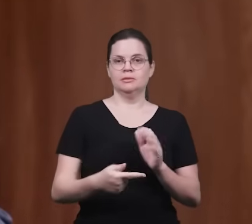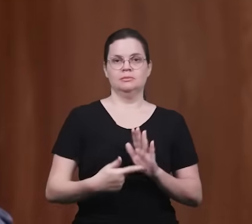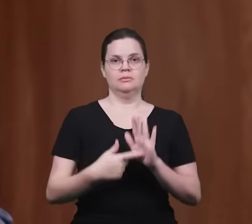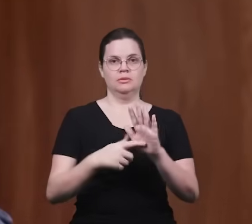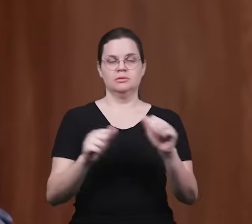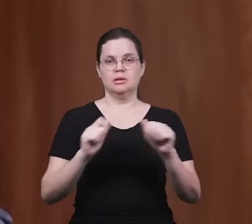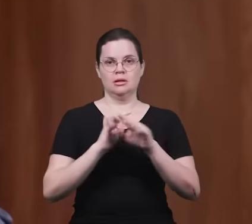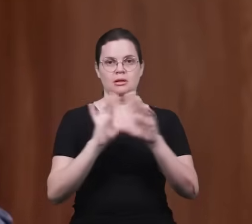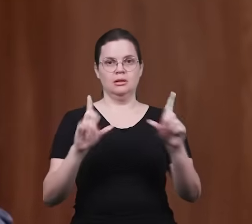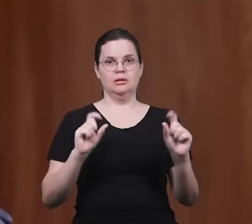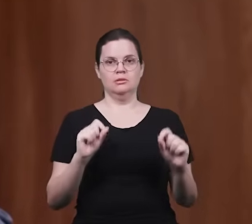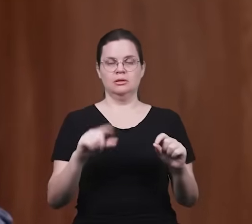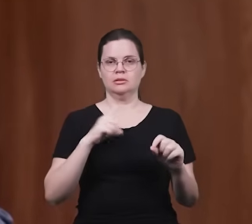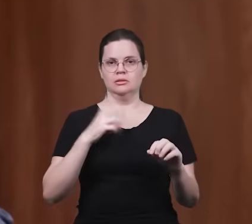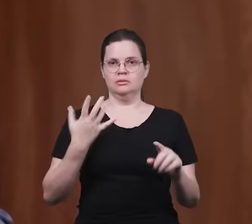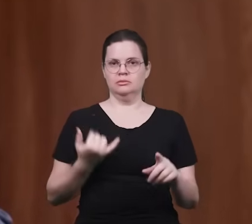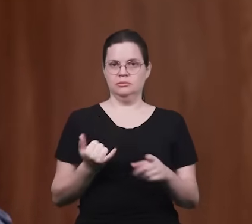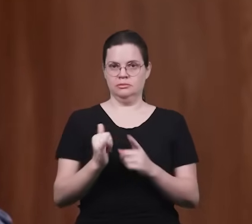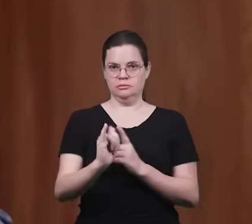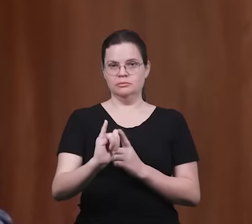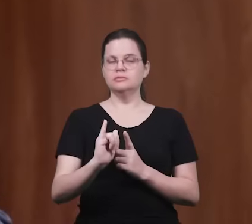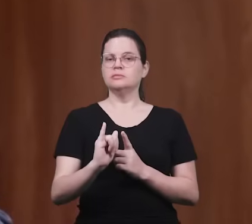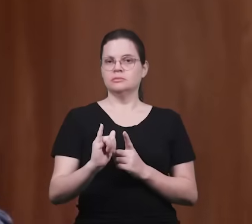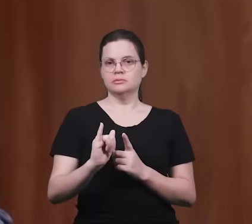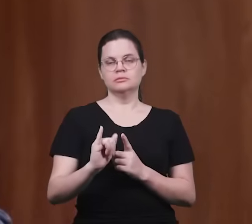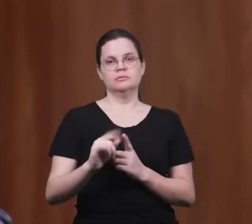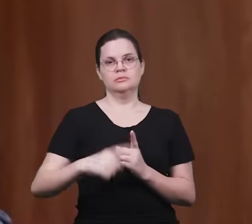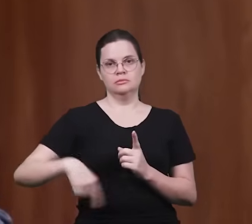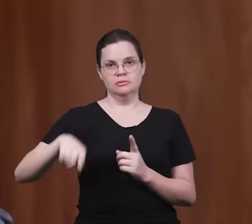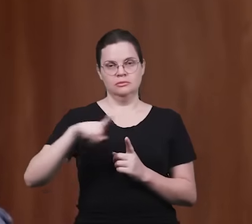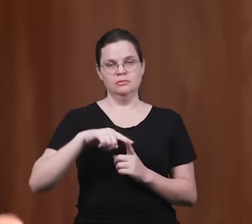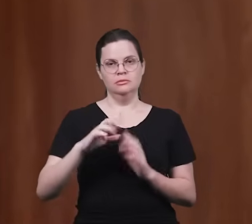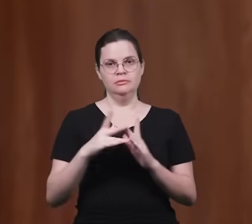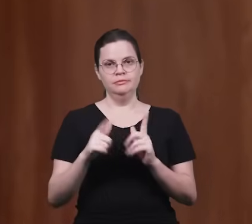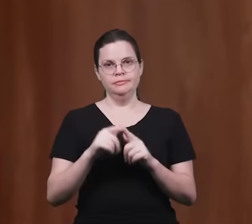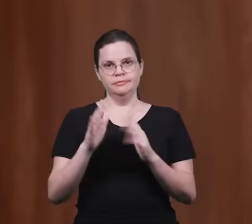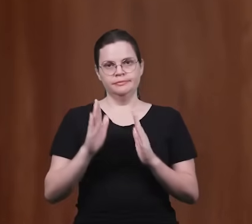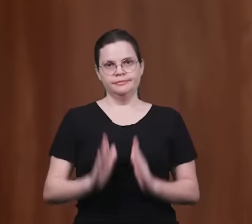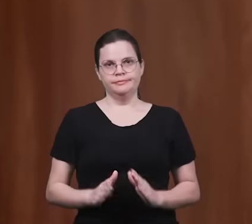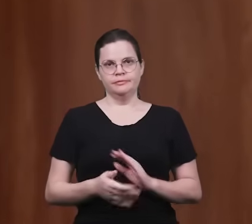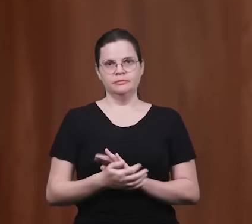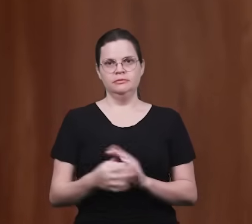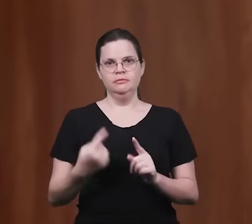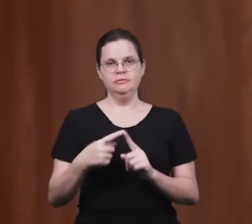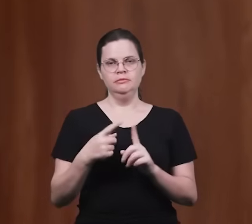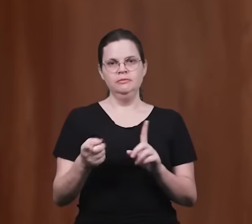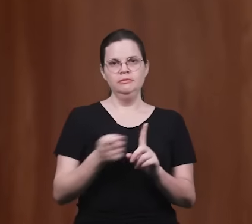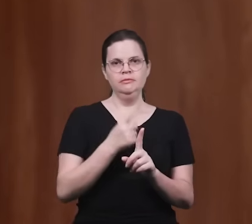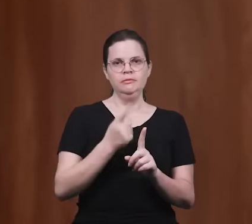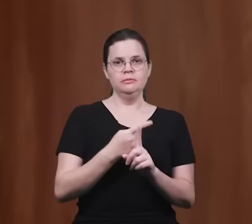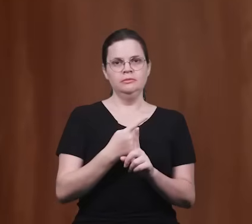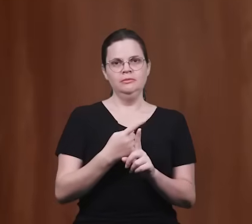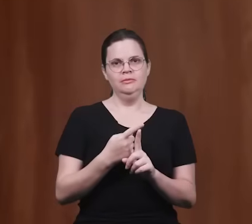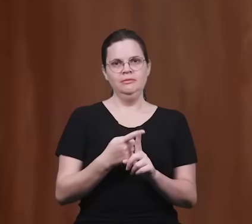aplicação profética fundamental para a igreja. Porque a primeira hora é a hora do Pai,